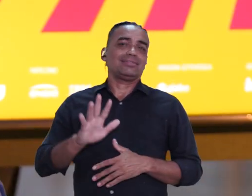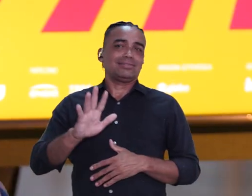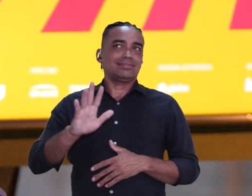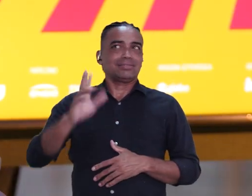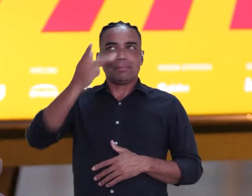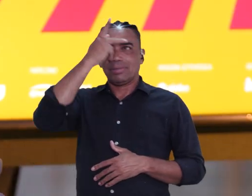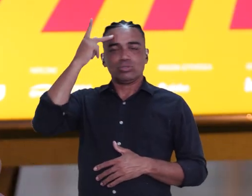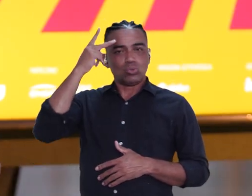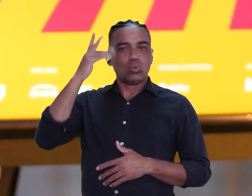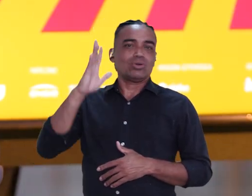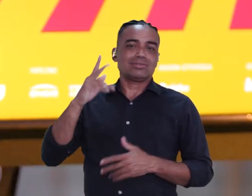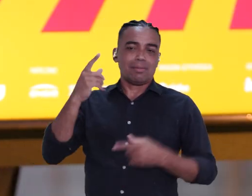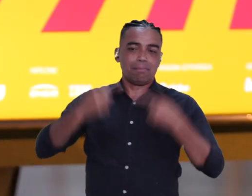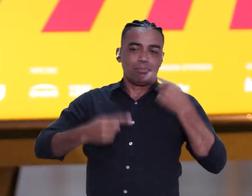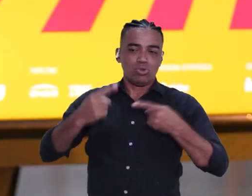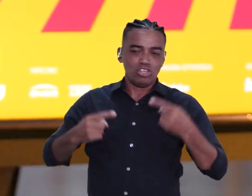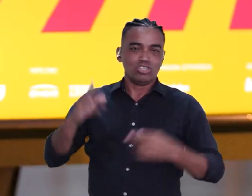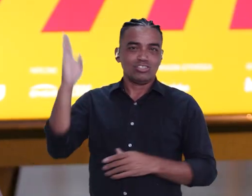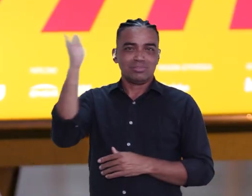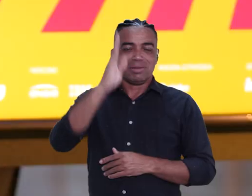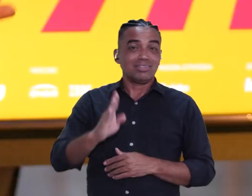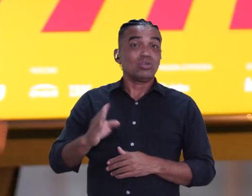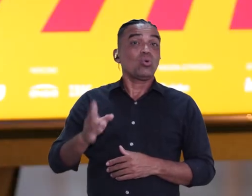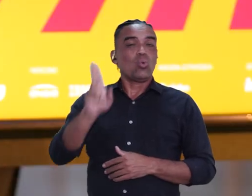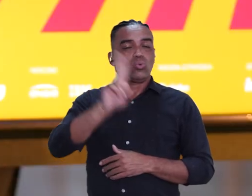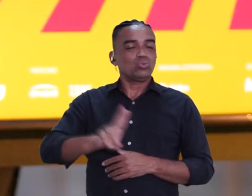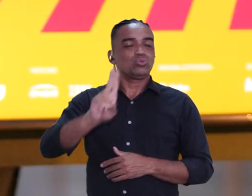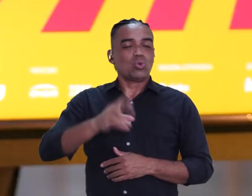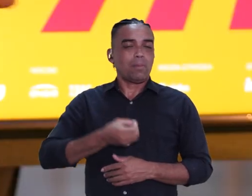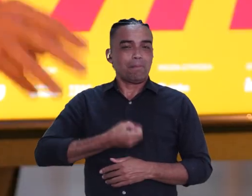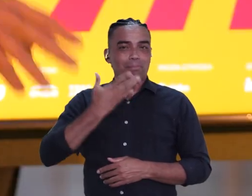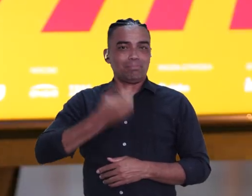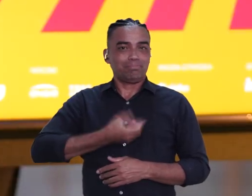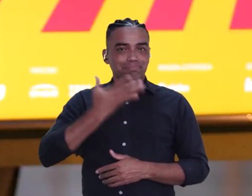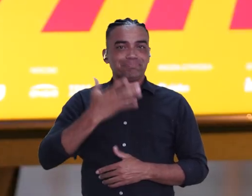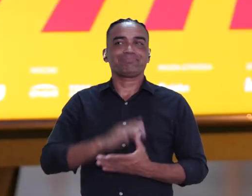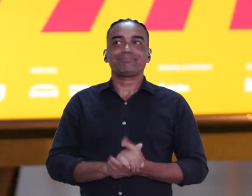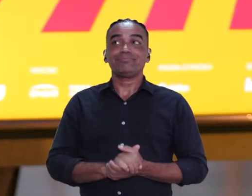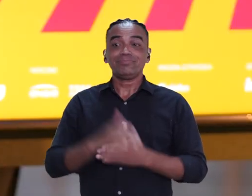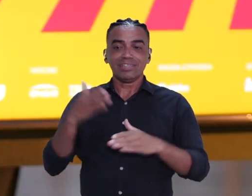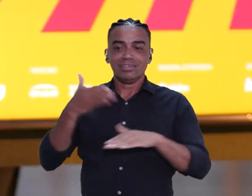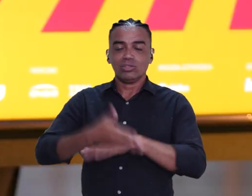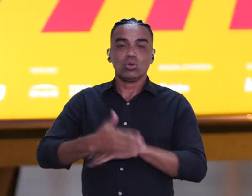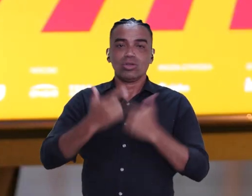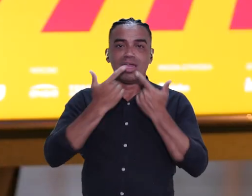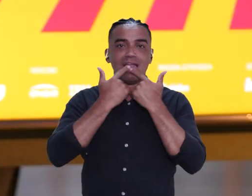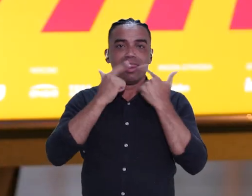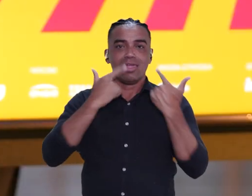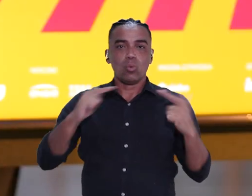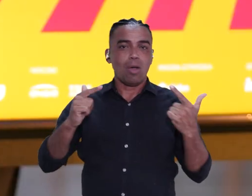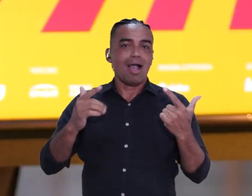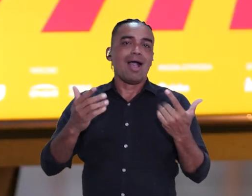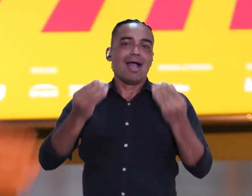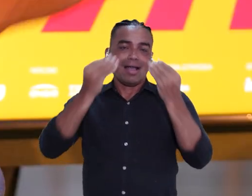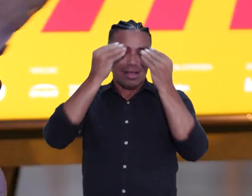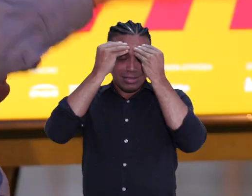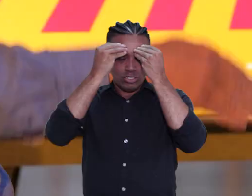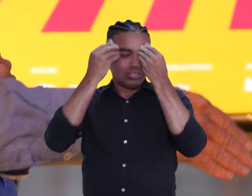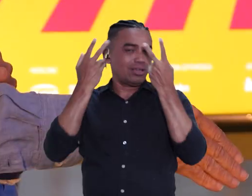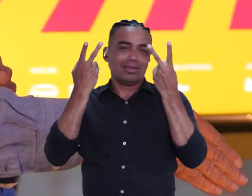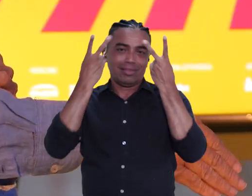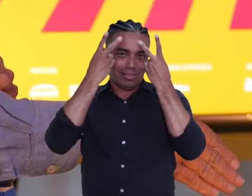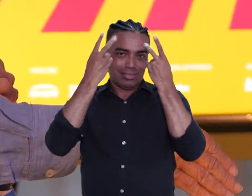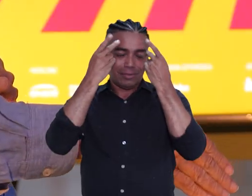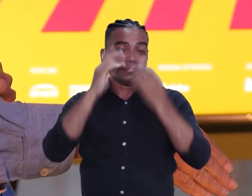política brasileira, nas mais diferentes situações, usaram o poema, que entrou, portanto, para a linguagem comum. Desde Luiz